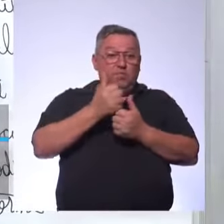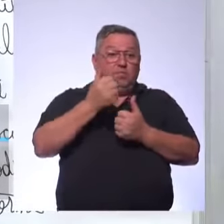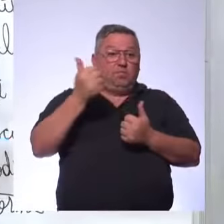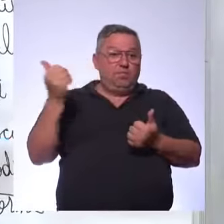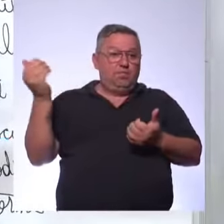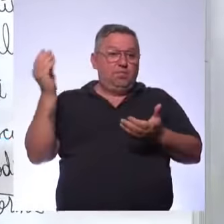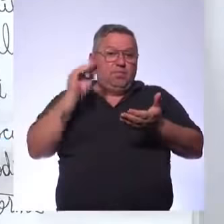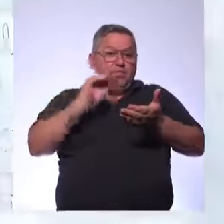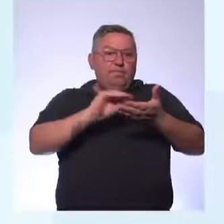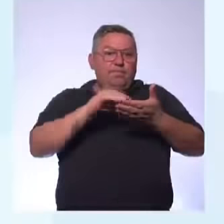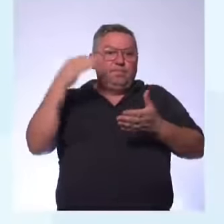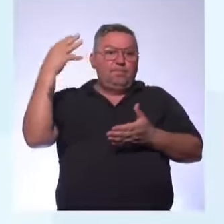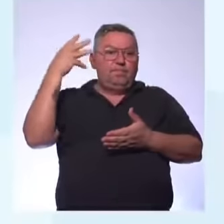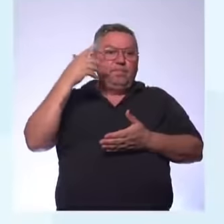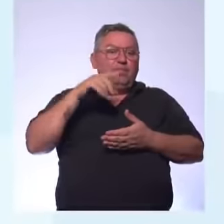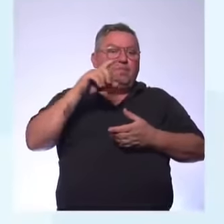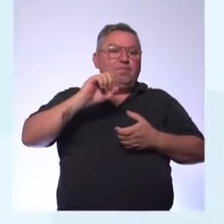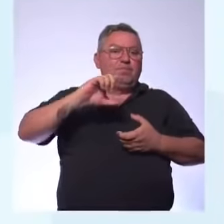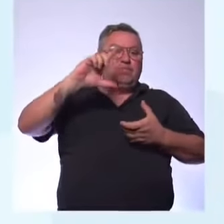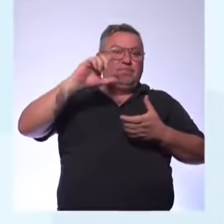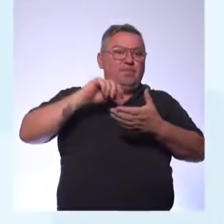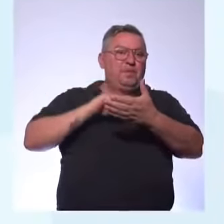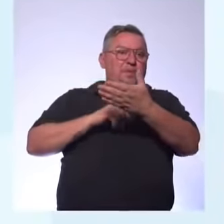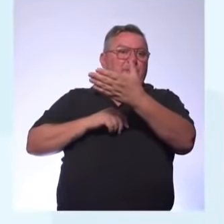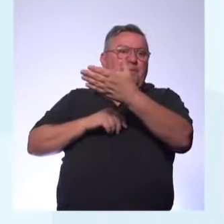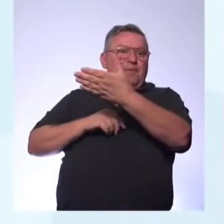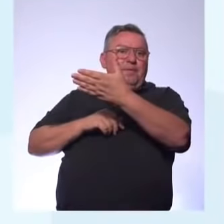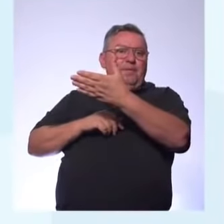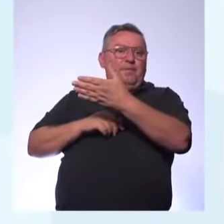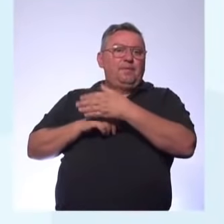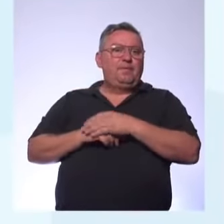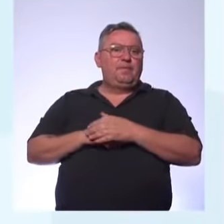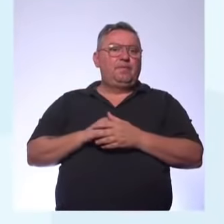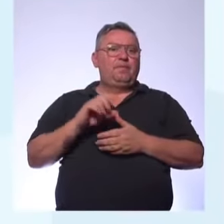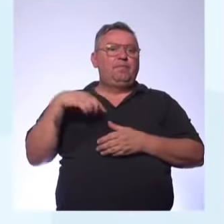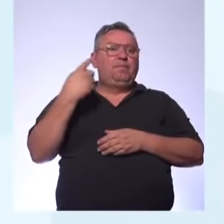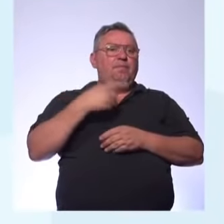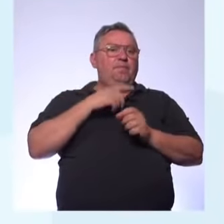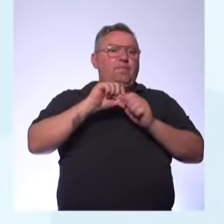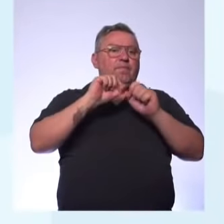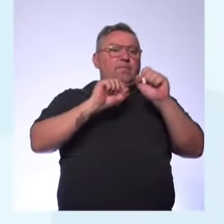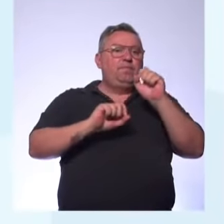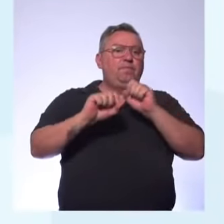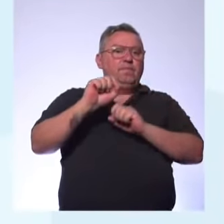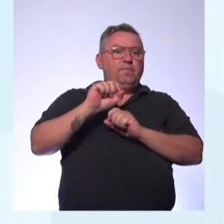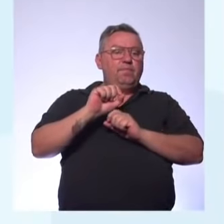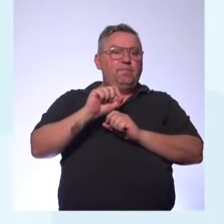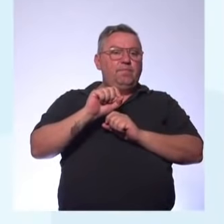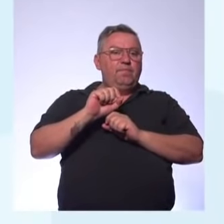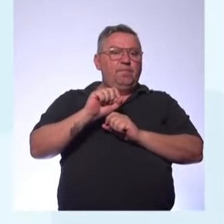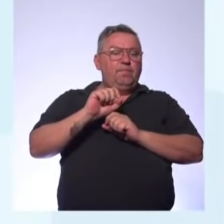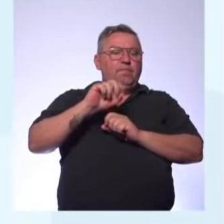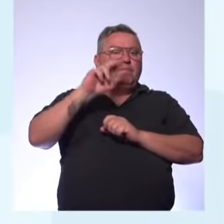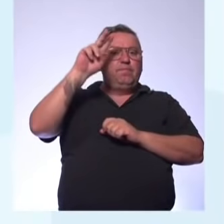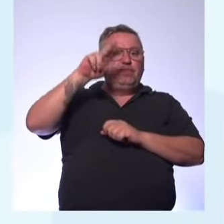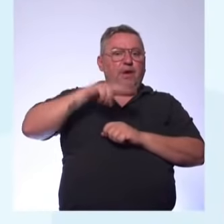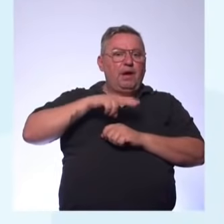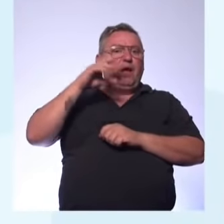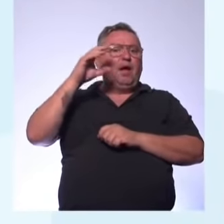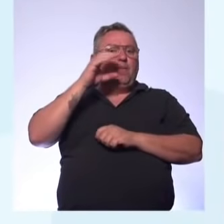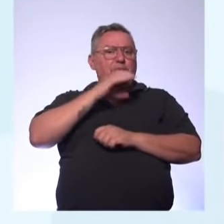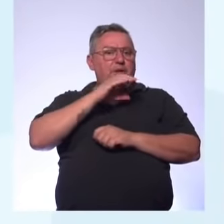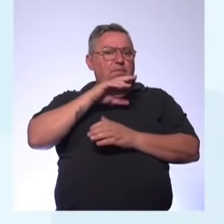aqui, bonitinho, o texto para nós, certo? O que, que nós vamos fazer? Nós vamos fazer o skimming, que é a